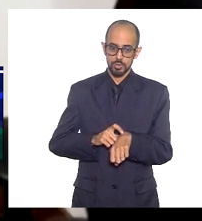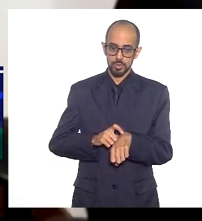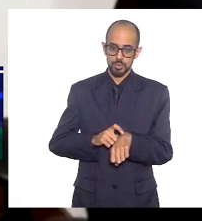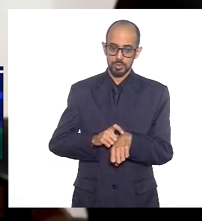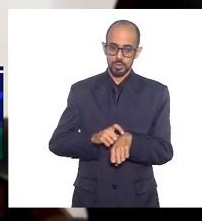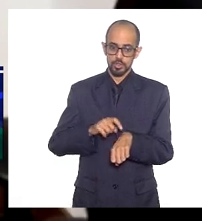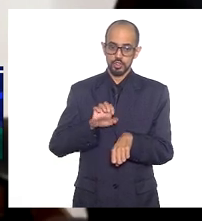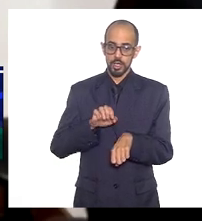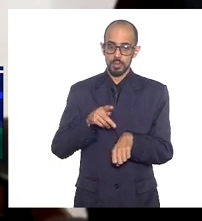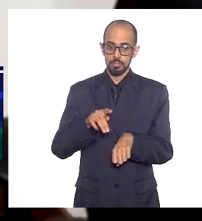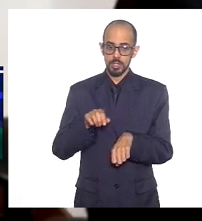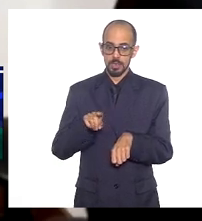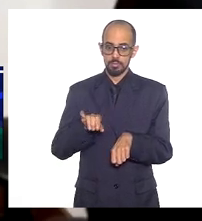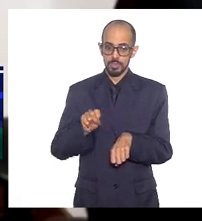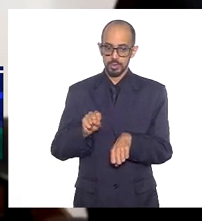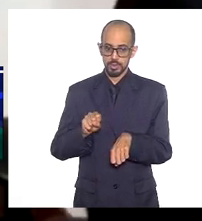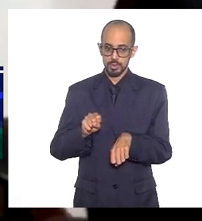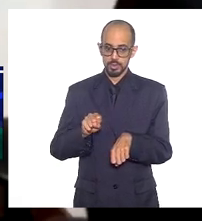de epidemias